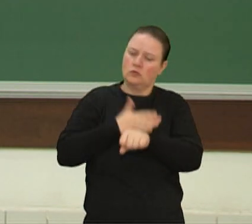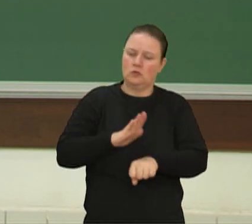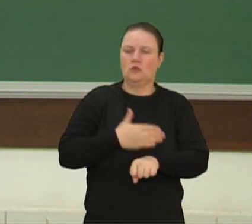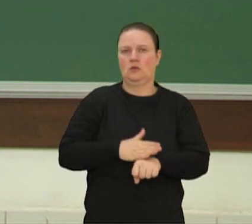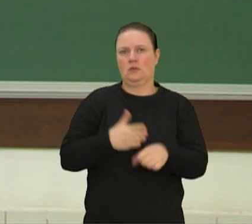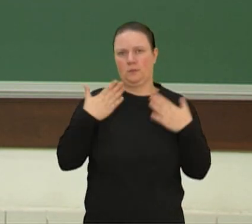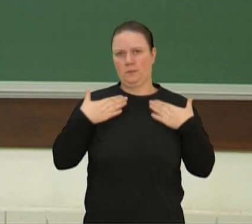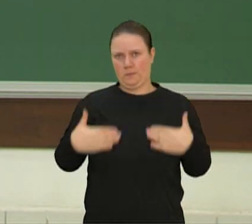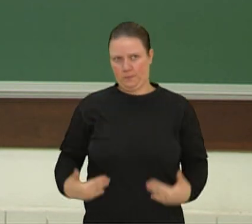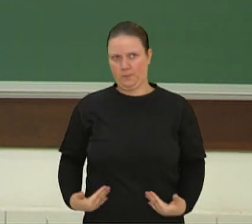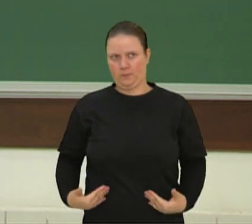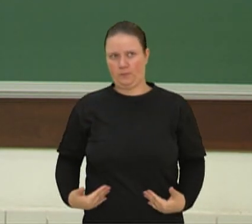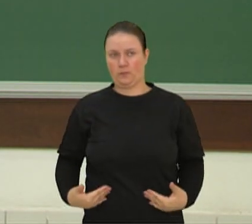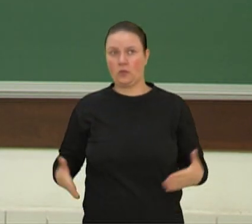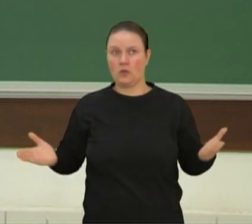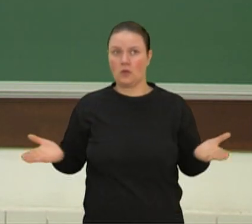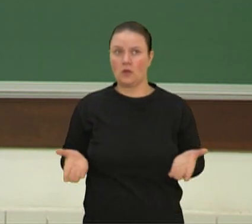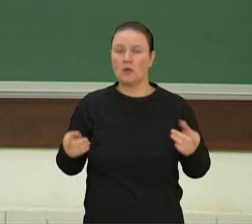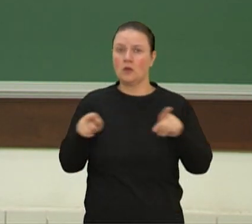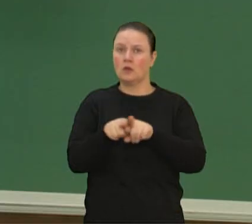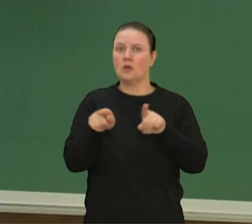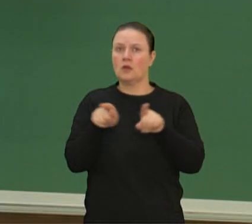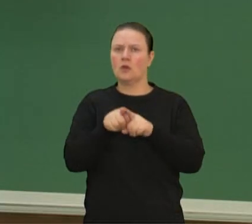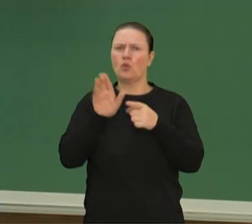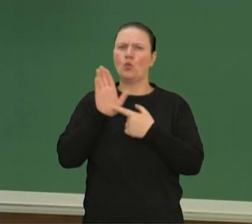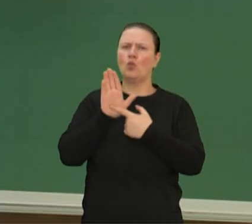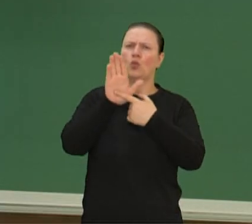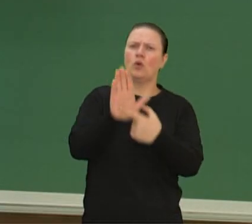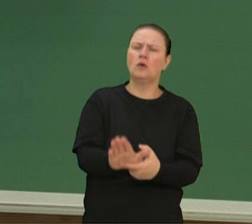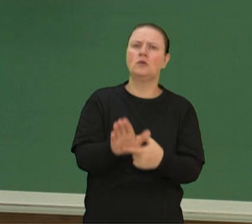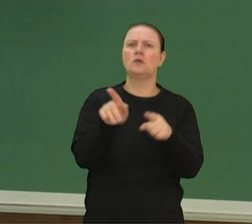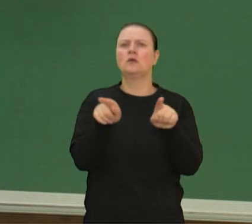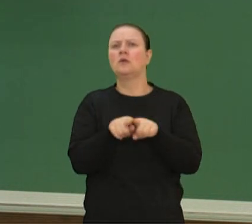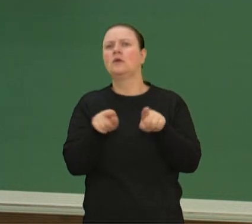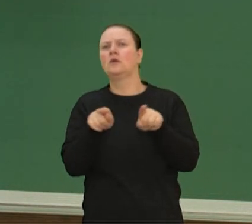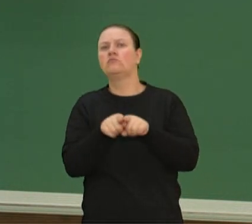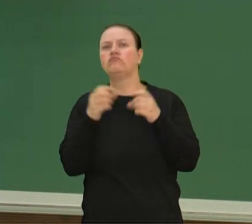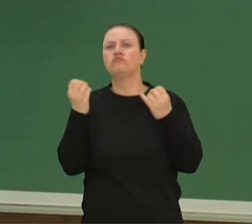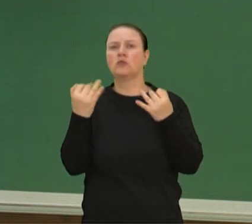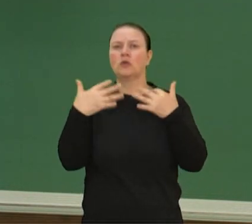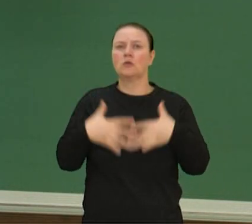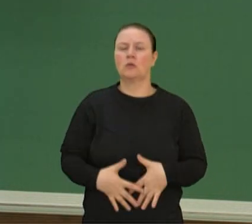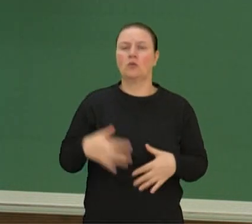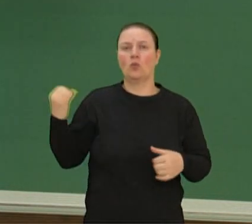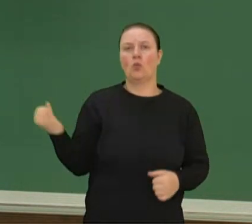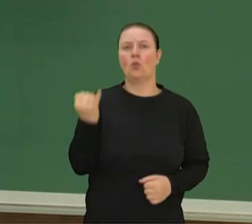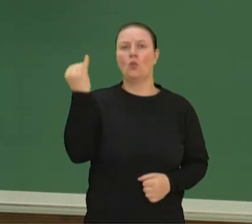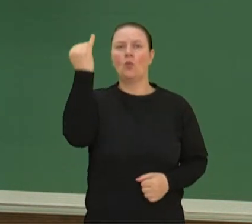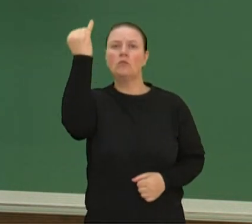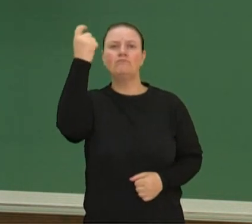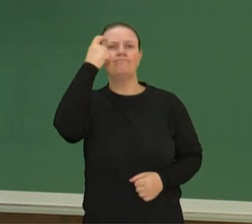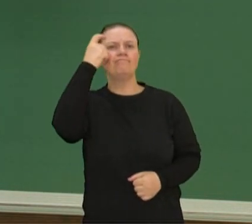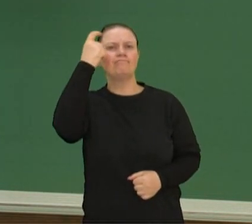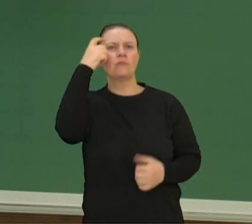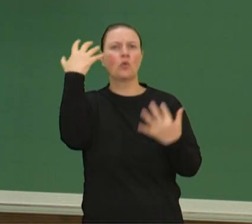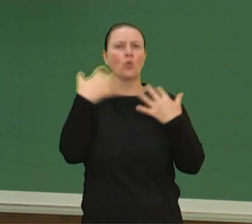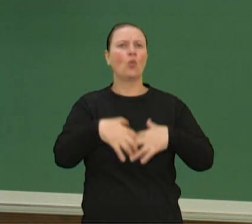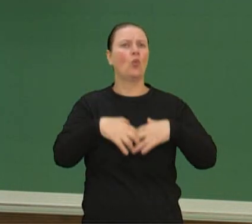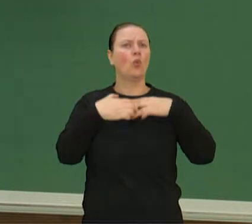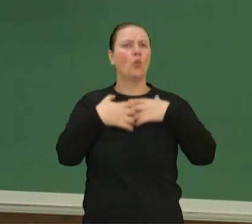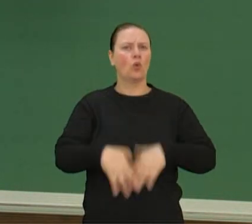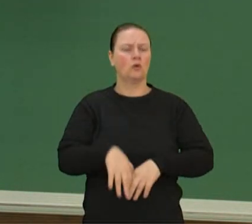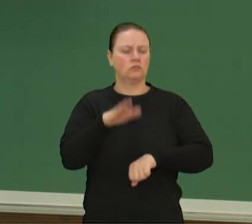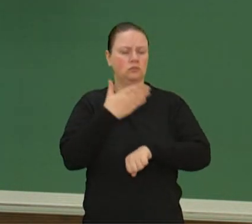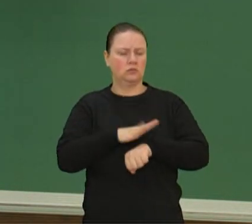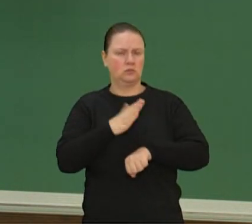treinamento. E eu destaquei alguns elementos aqui, nós falamos em aula, que são importantíssimos quando eu penso em exercícios